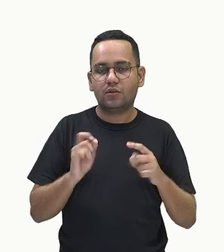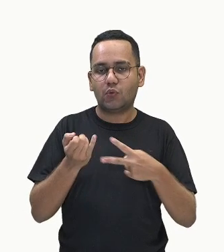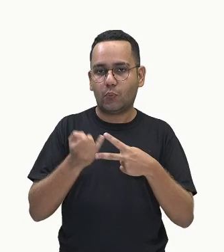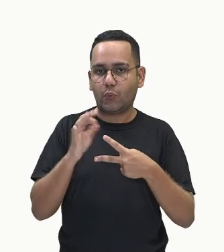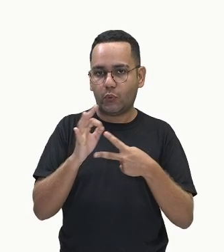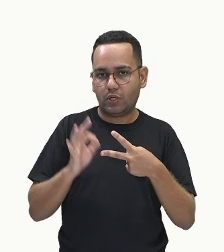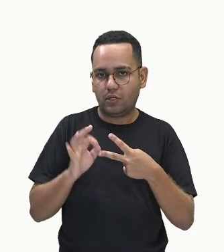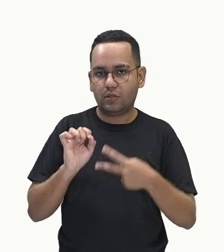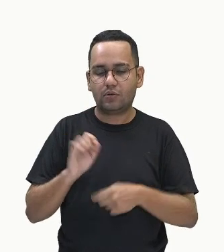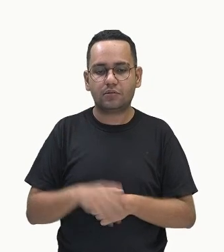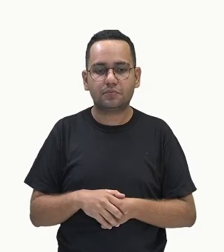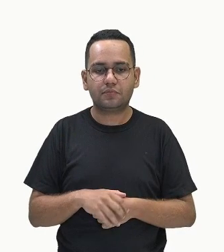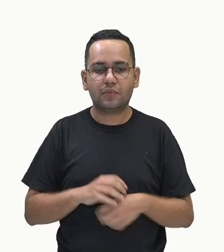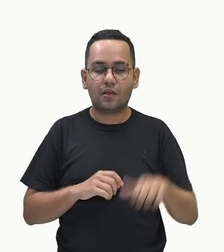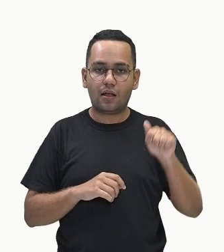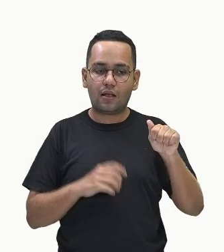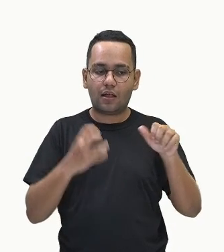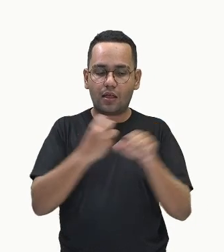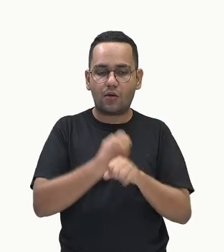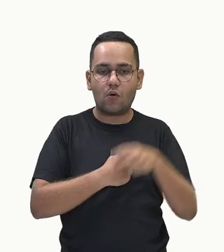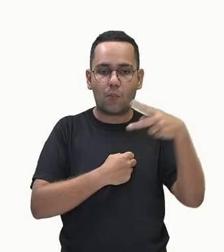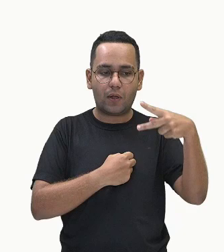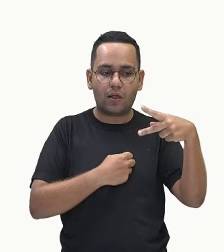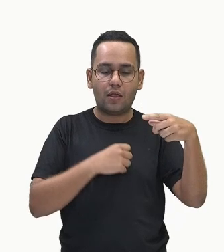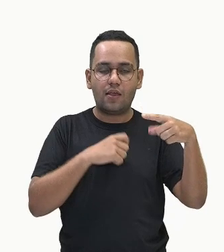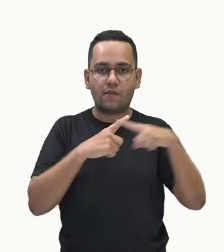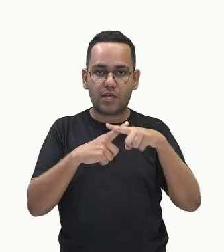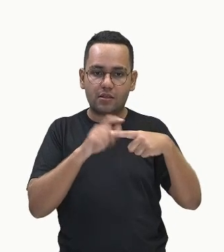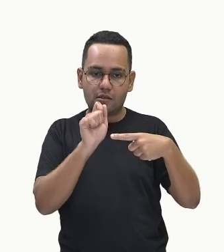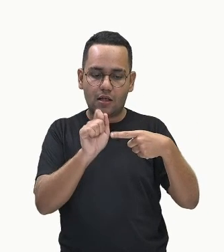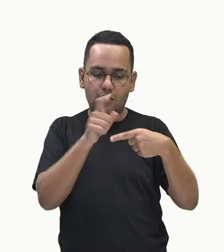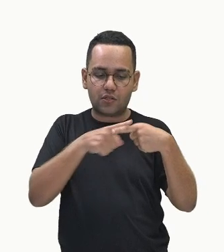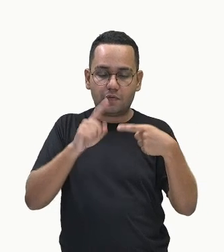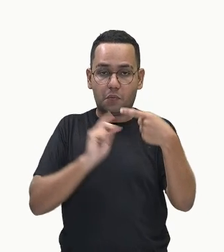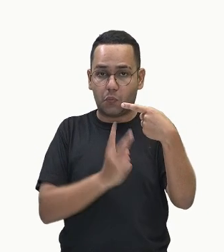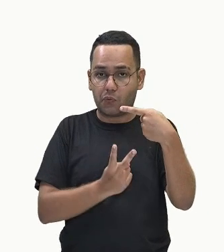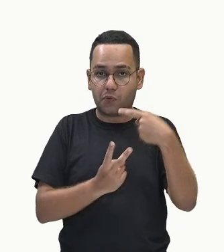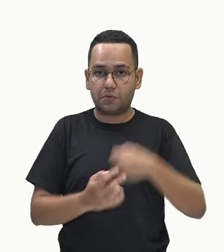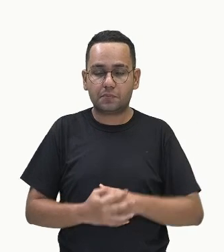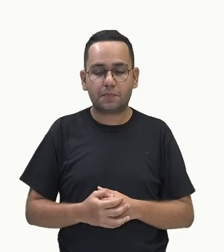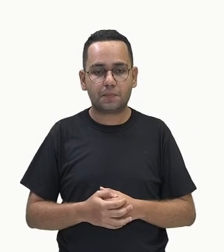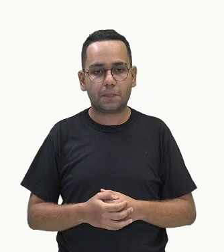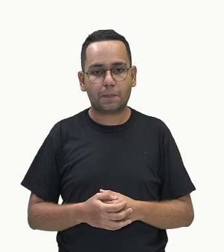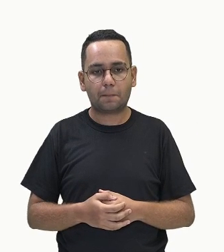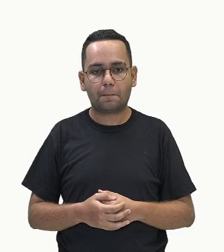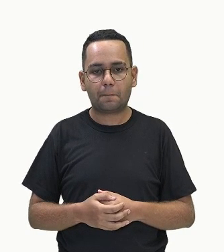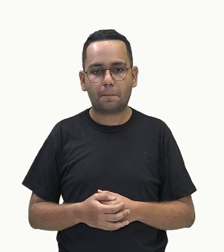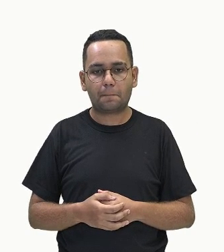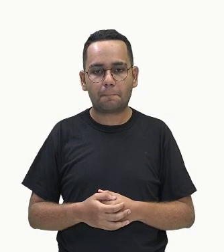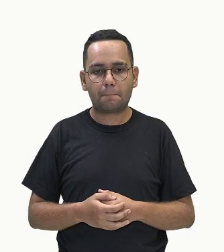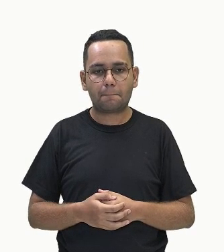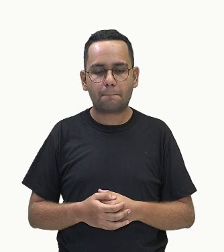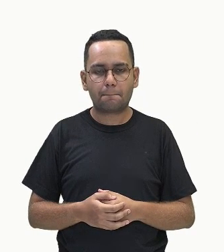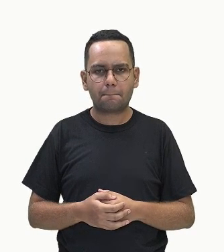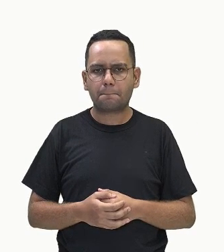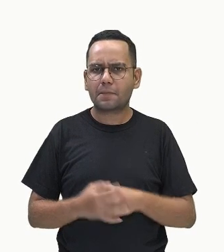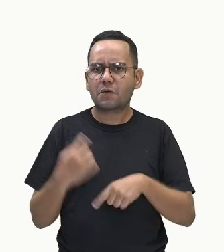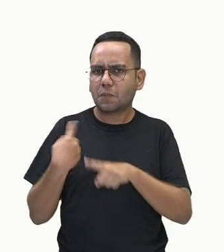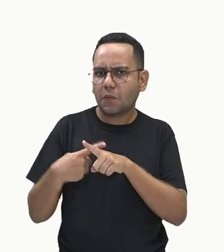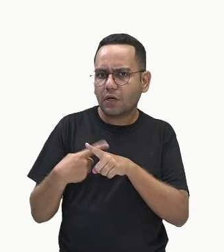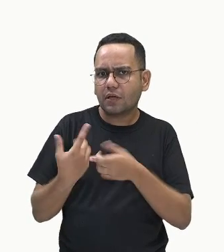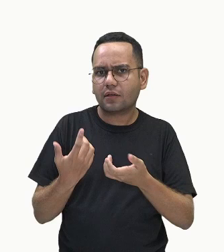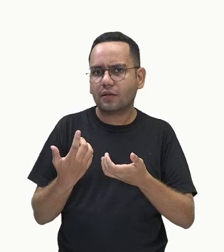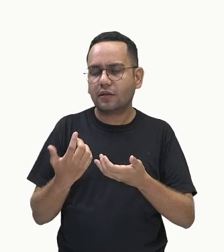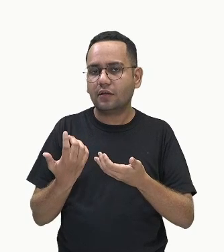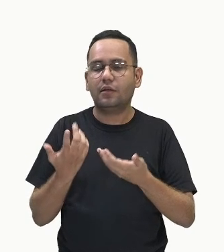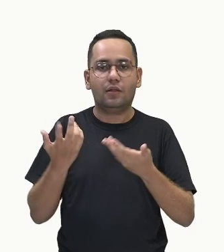o perímetro vezes o apótema dividido por 2. Por que mesmo? Porque eu estou ali